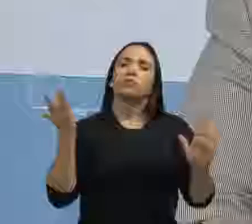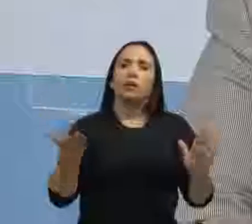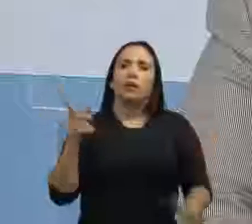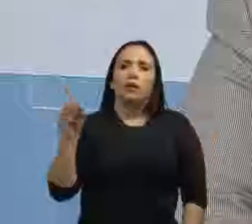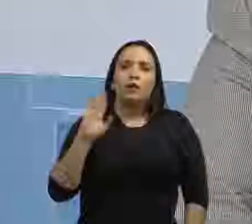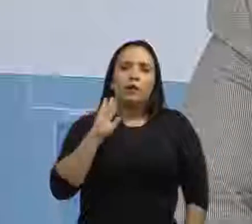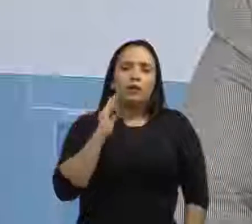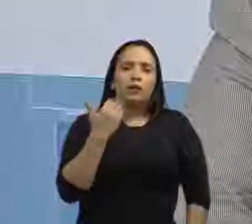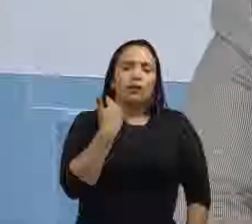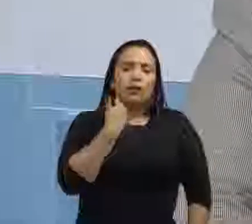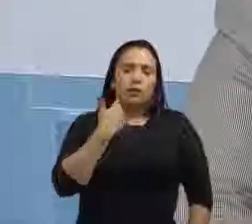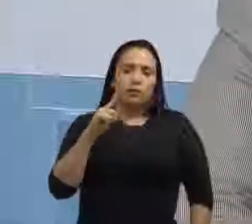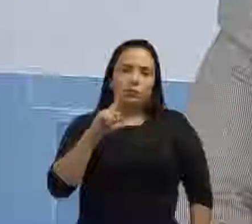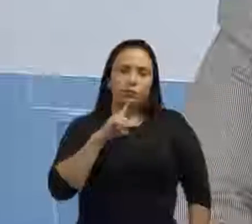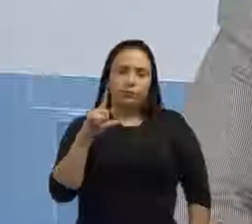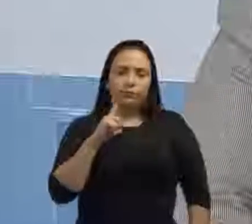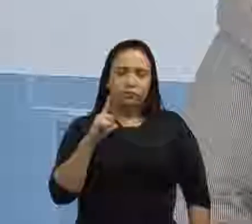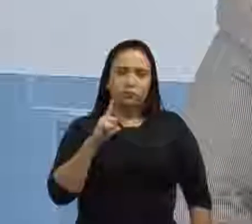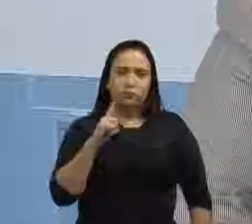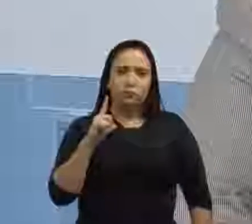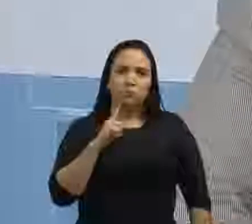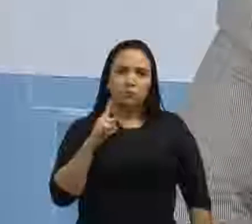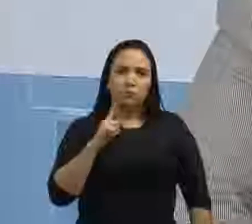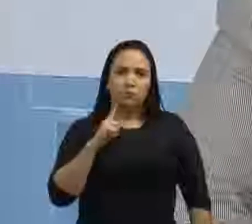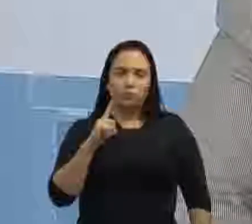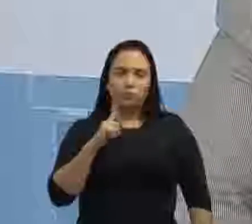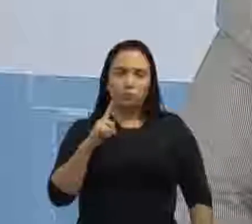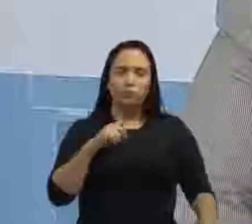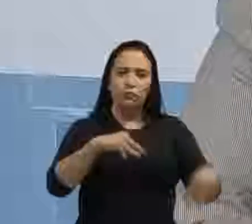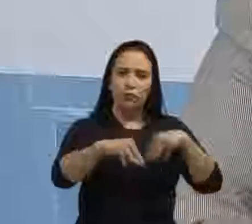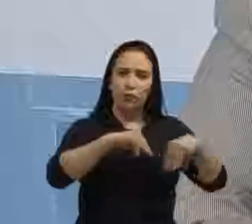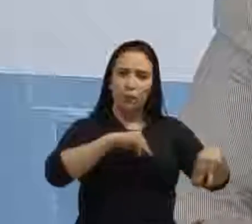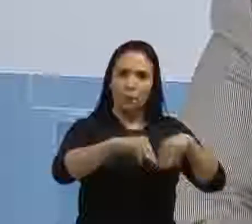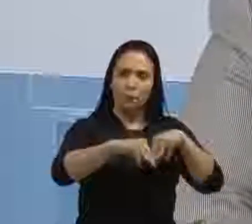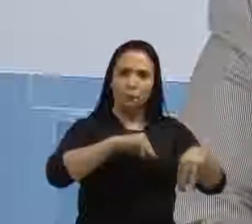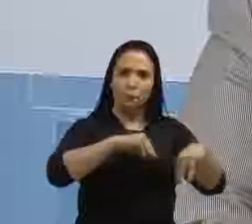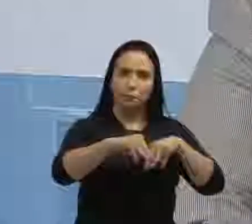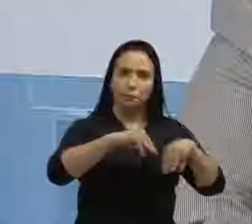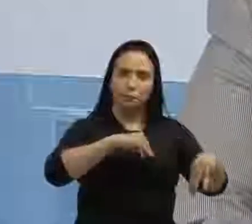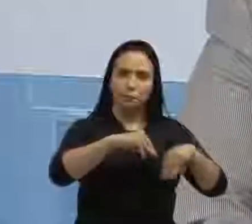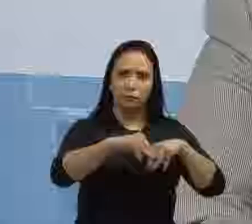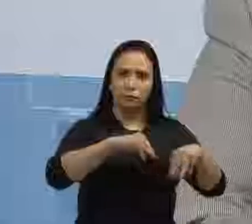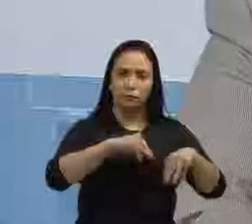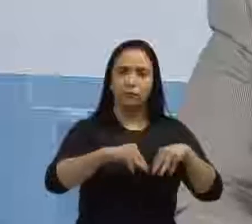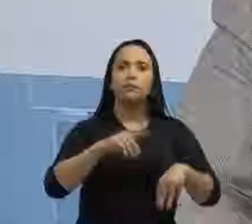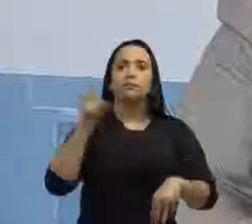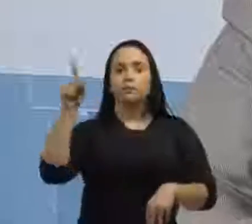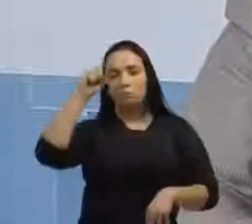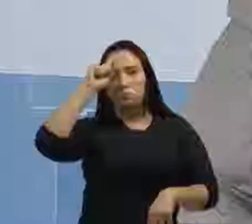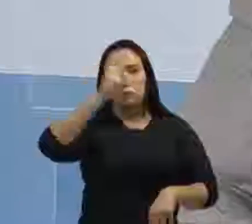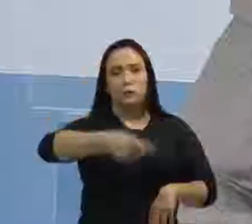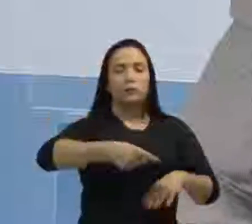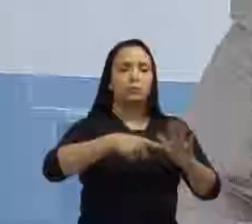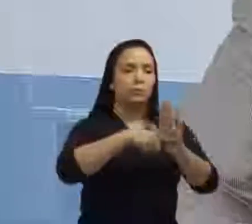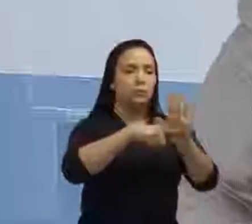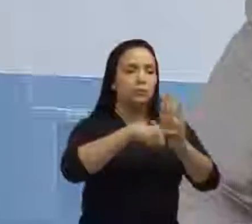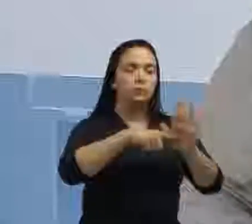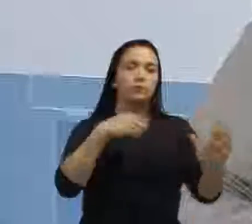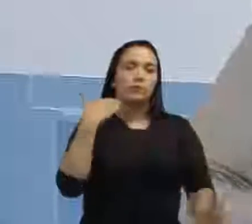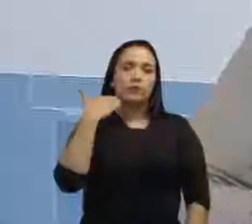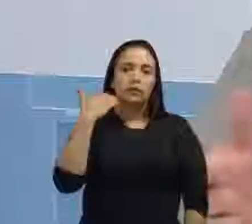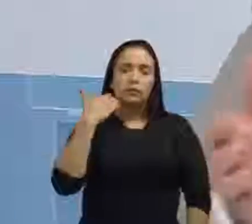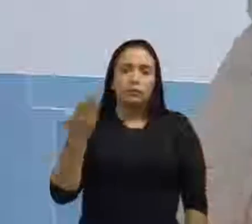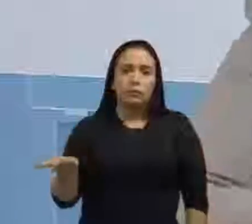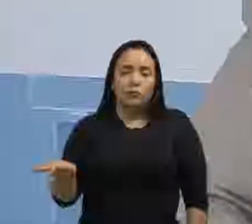um delegado com um ministro, de forma monocrática, quebrou o sigilo do presidente da